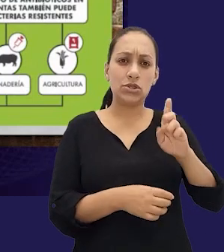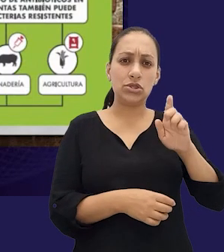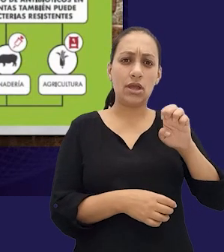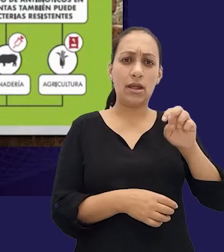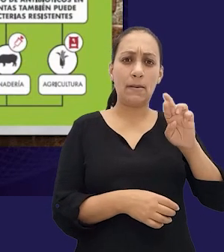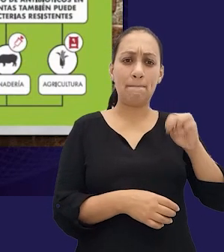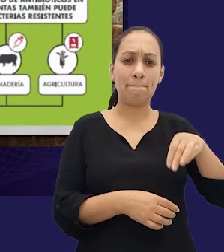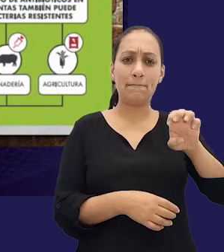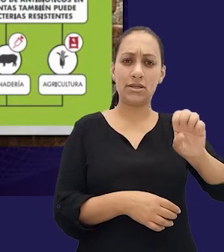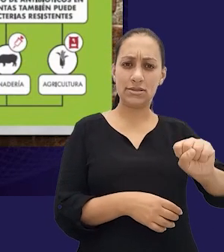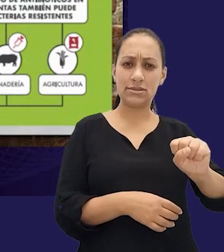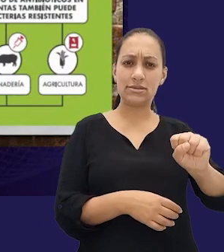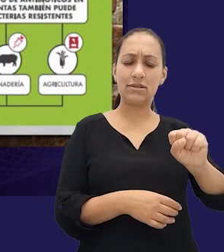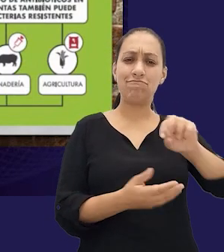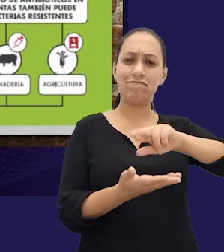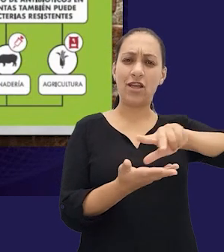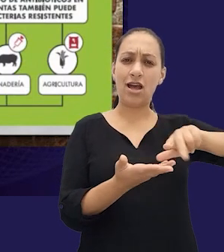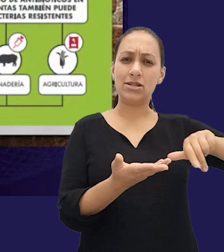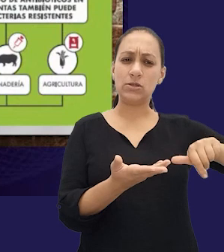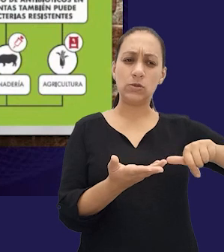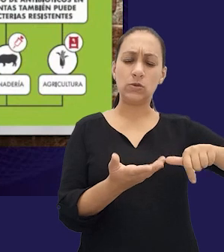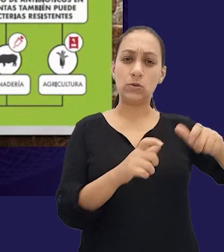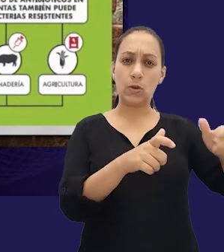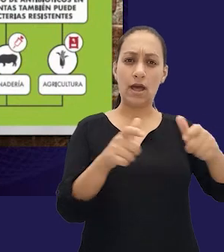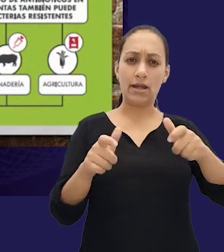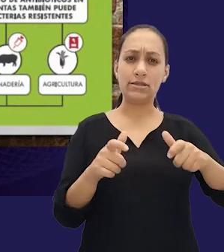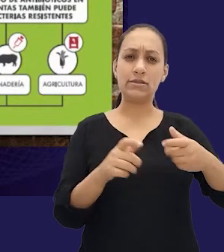ambientais diversas. Solo,